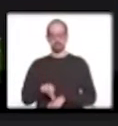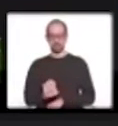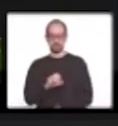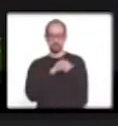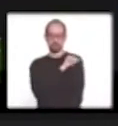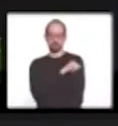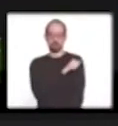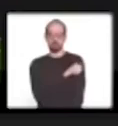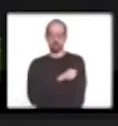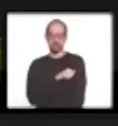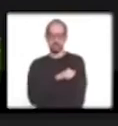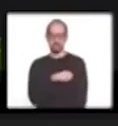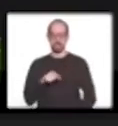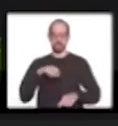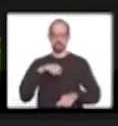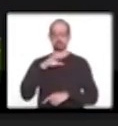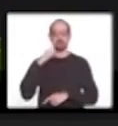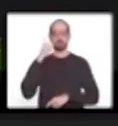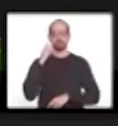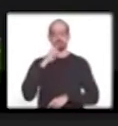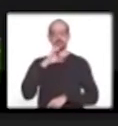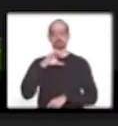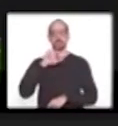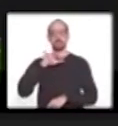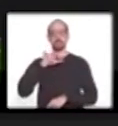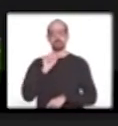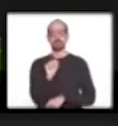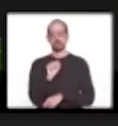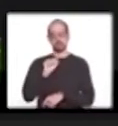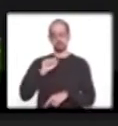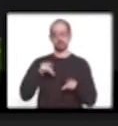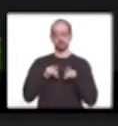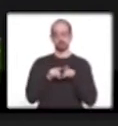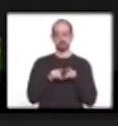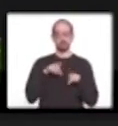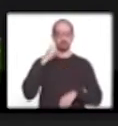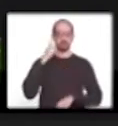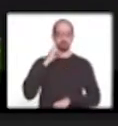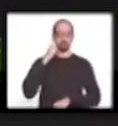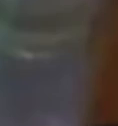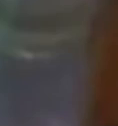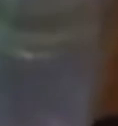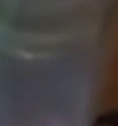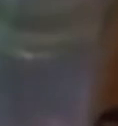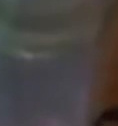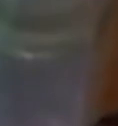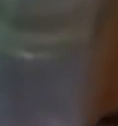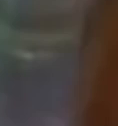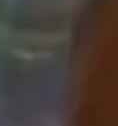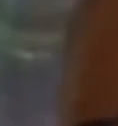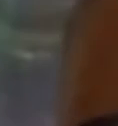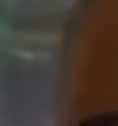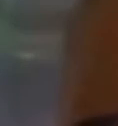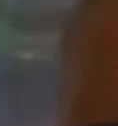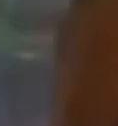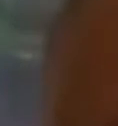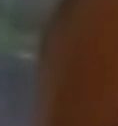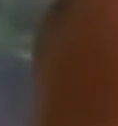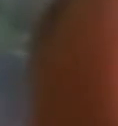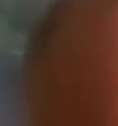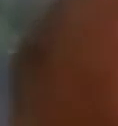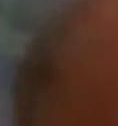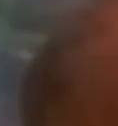Os deputados da CPI da queda de arrecadação do Estado aprovaram nesta segunda-feira o plano de trabalho da comissão.